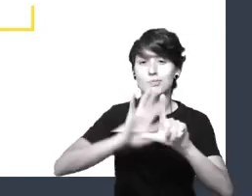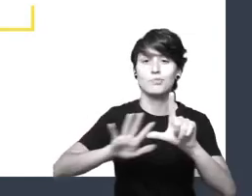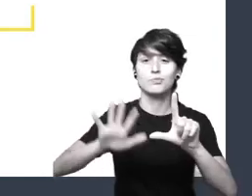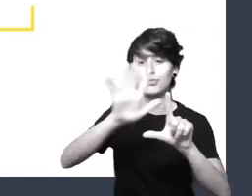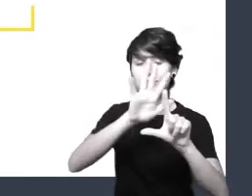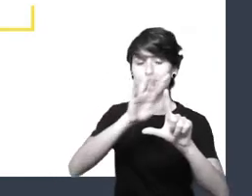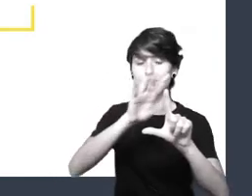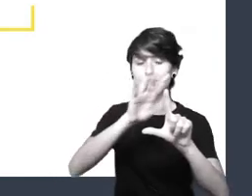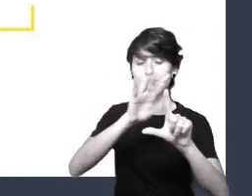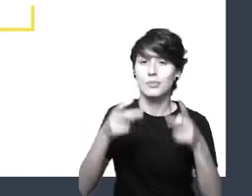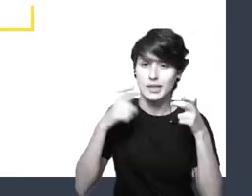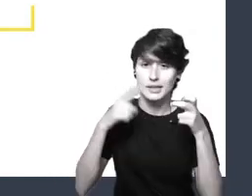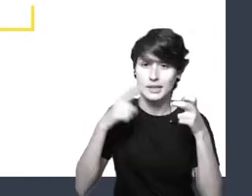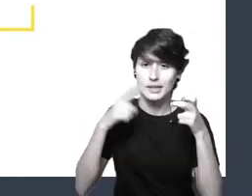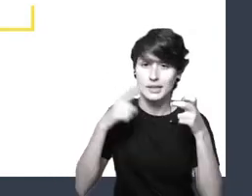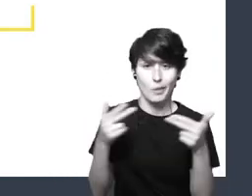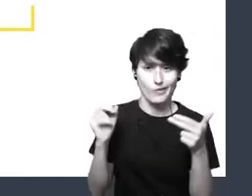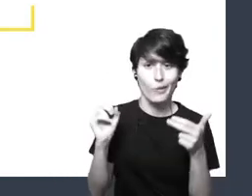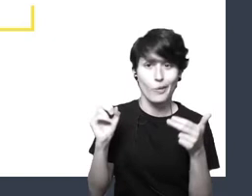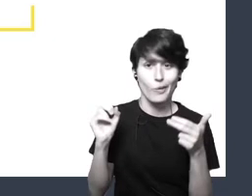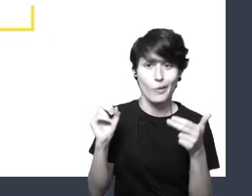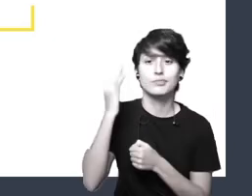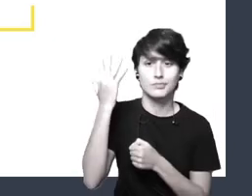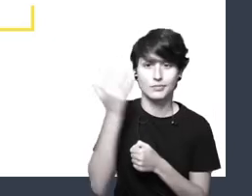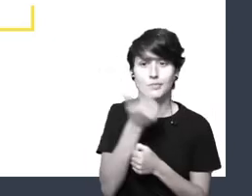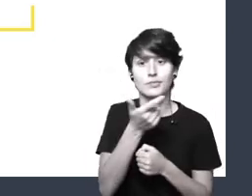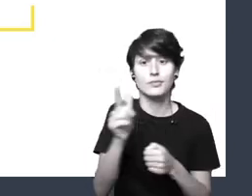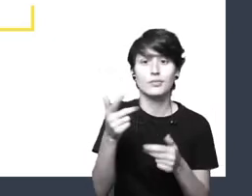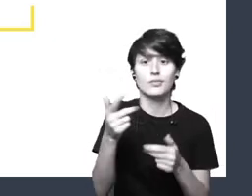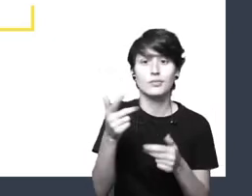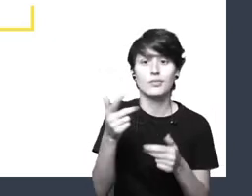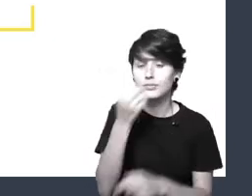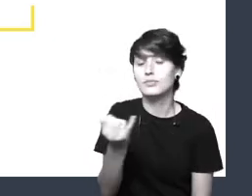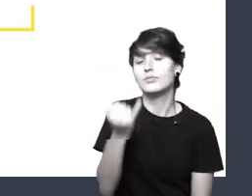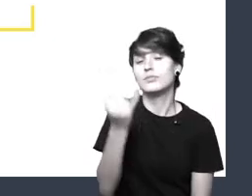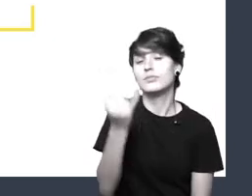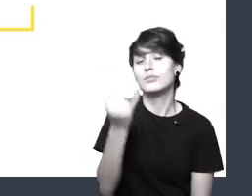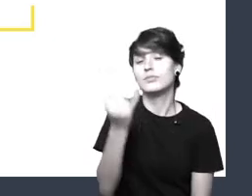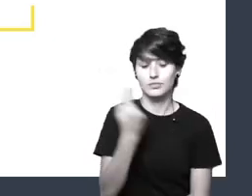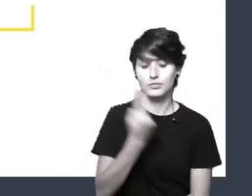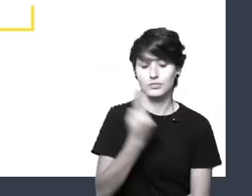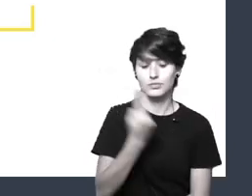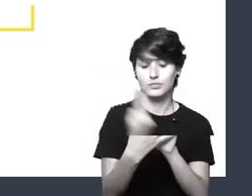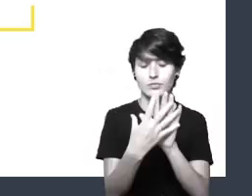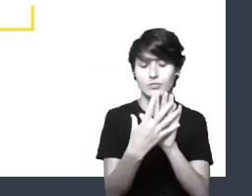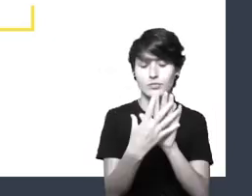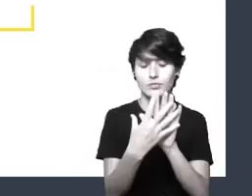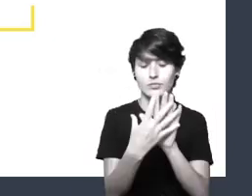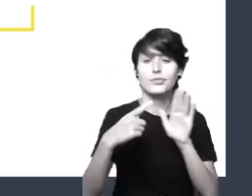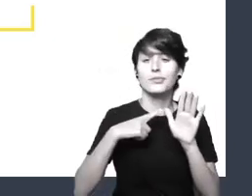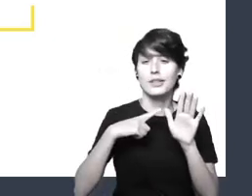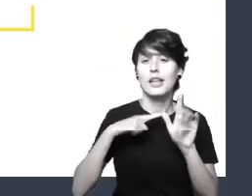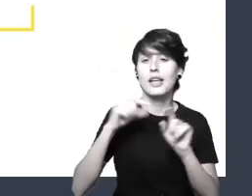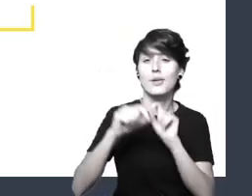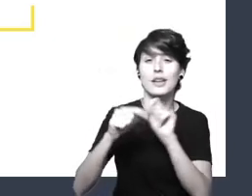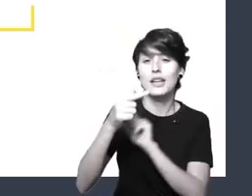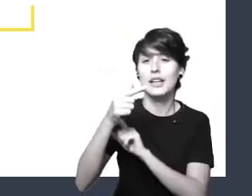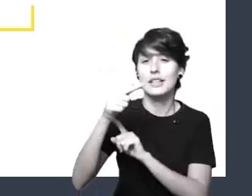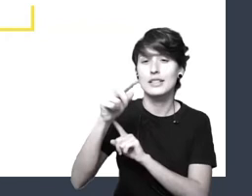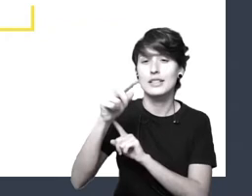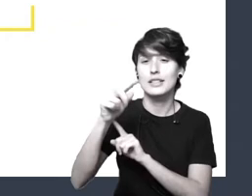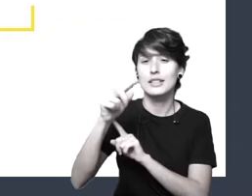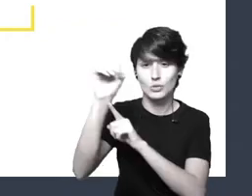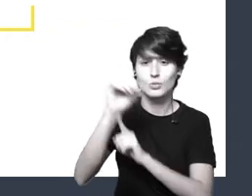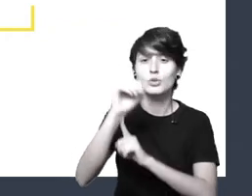coisa acontecendo. Uma outra coisa importante é que a gente vê que o nosso modelo ele tem uma acurácia de 75% e que, utilizando os